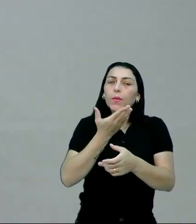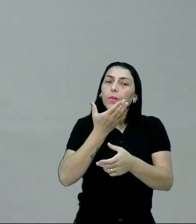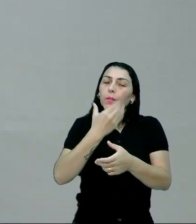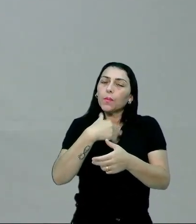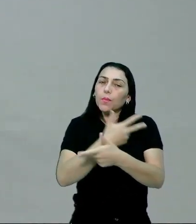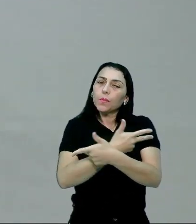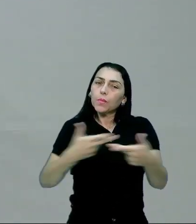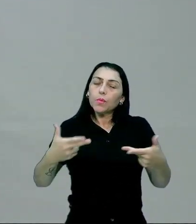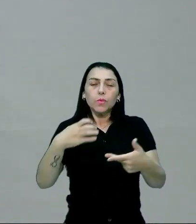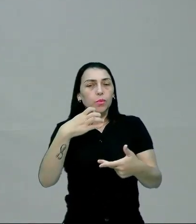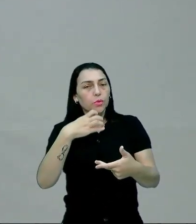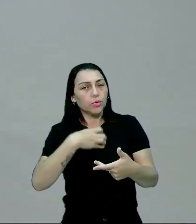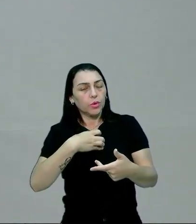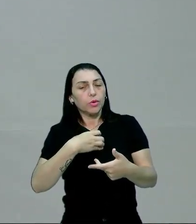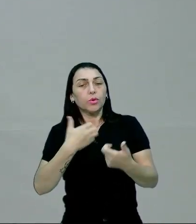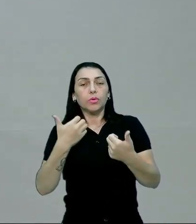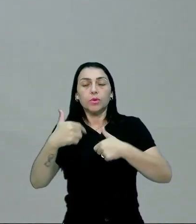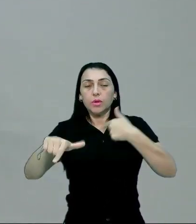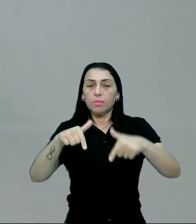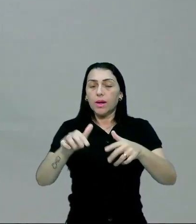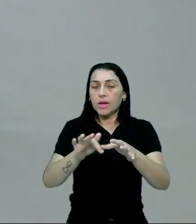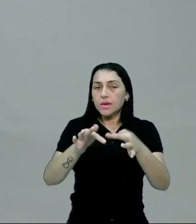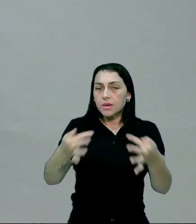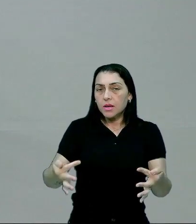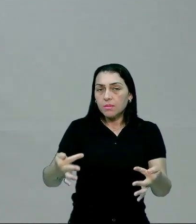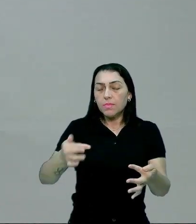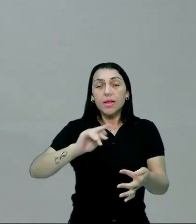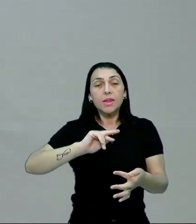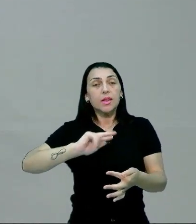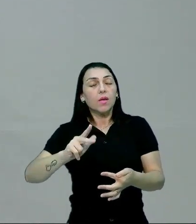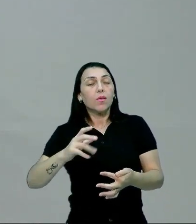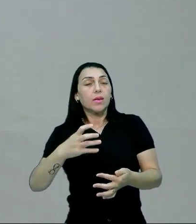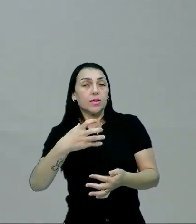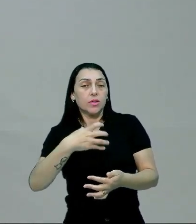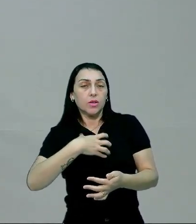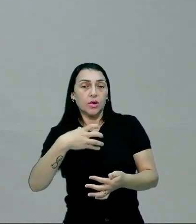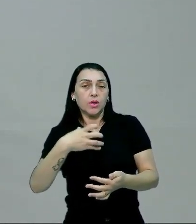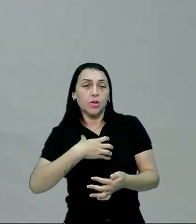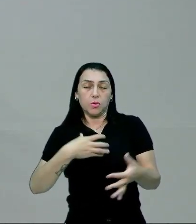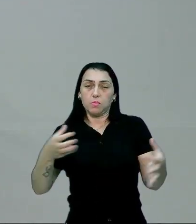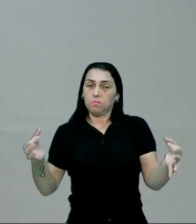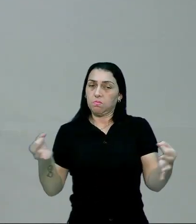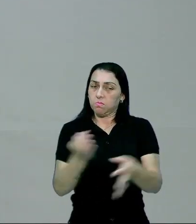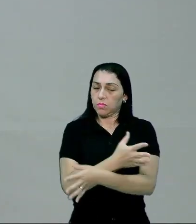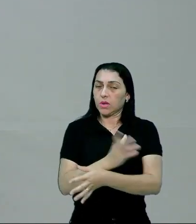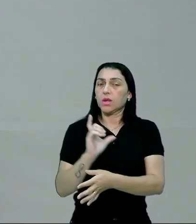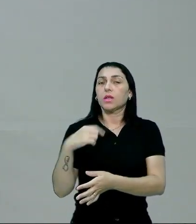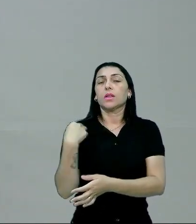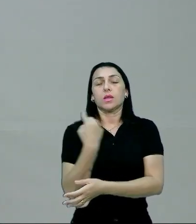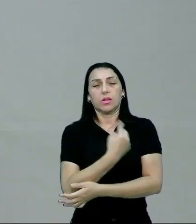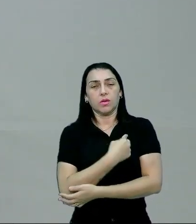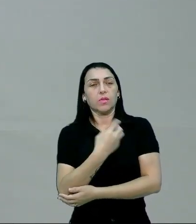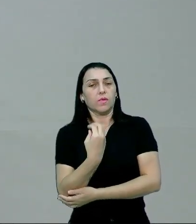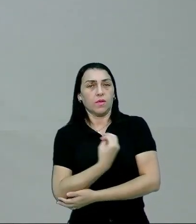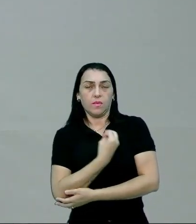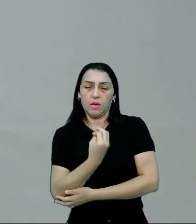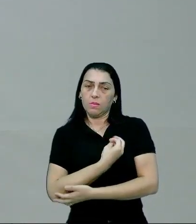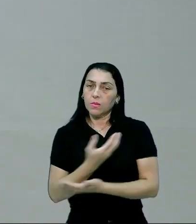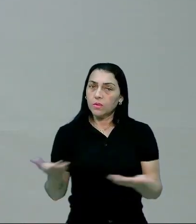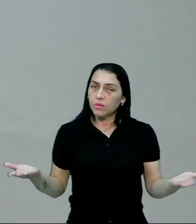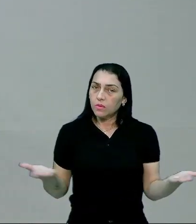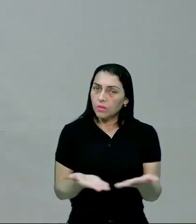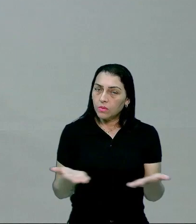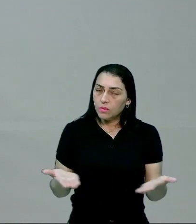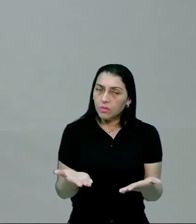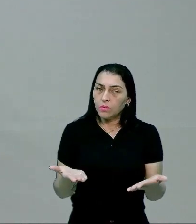de trabalho simples. E não essa forma de trabalho complexa que nós vivemos nos dias